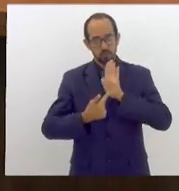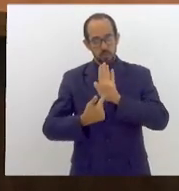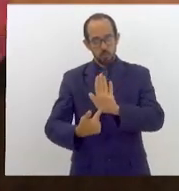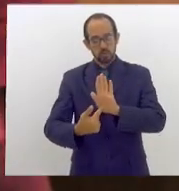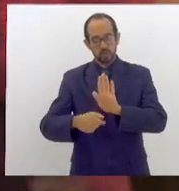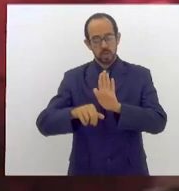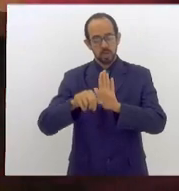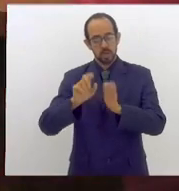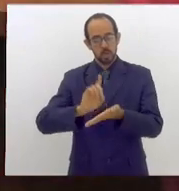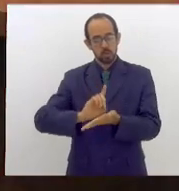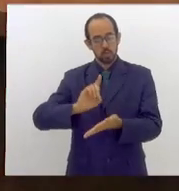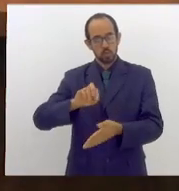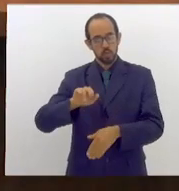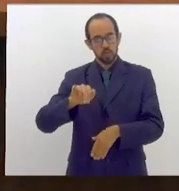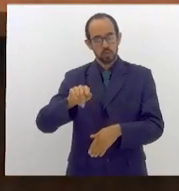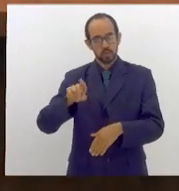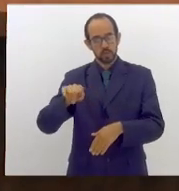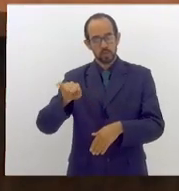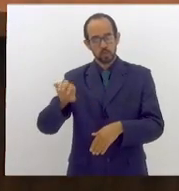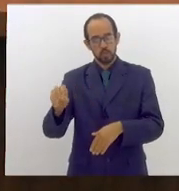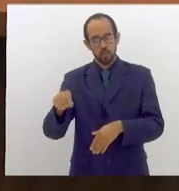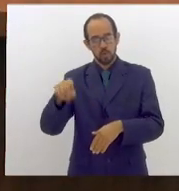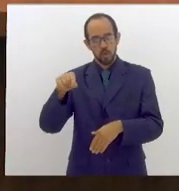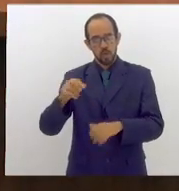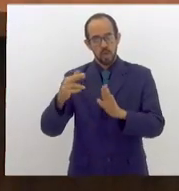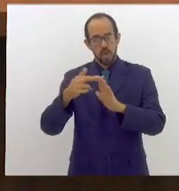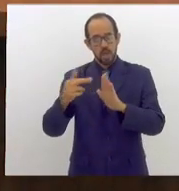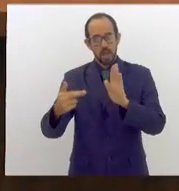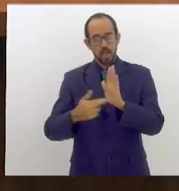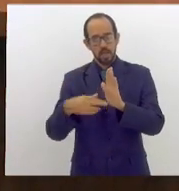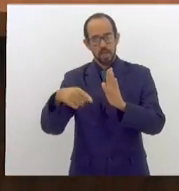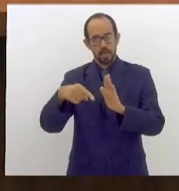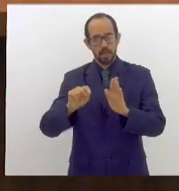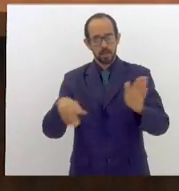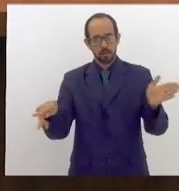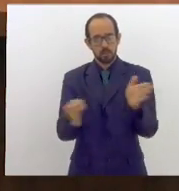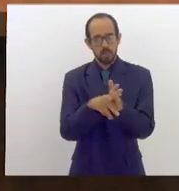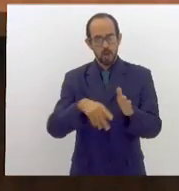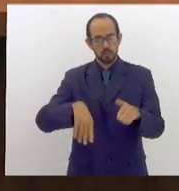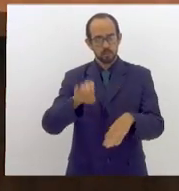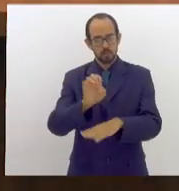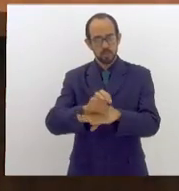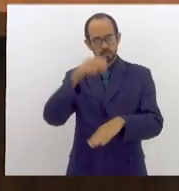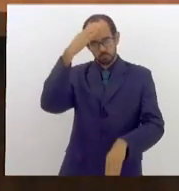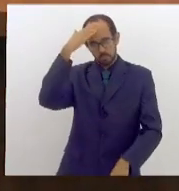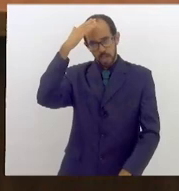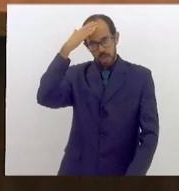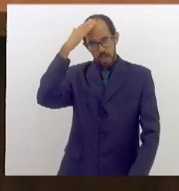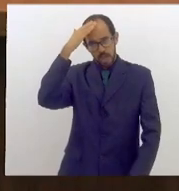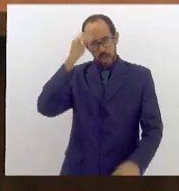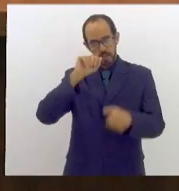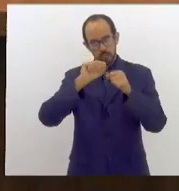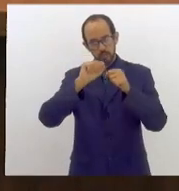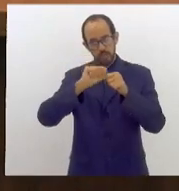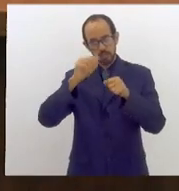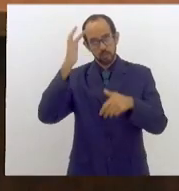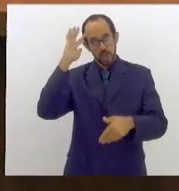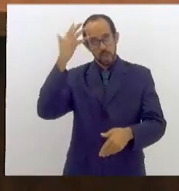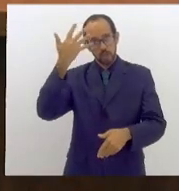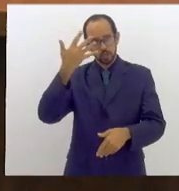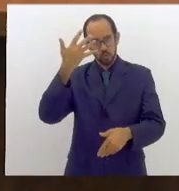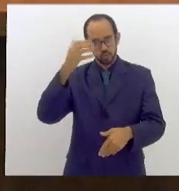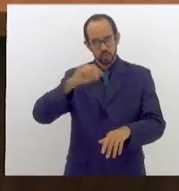Lopes a regulamentação que o Paraná fez e o fez por resolução